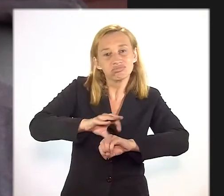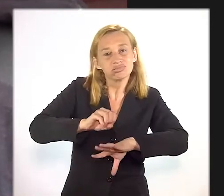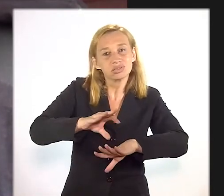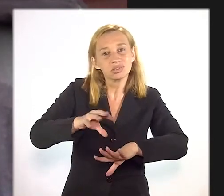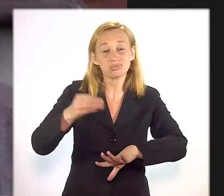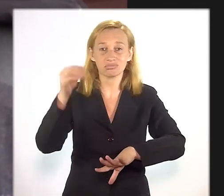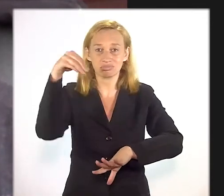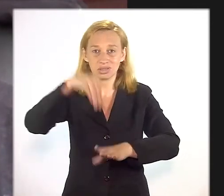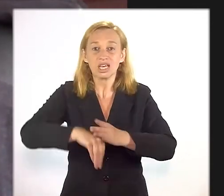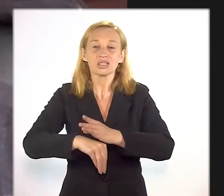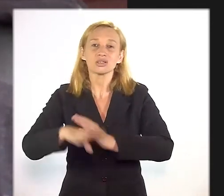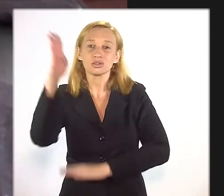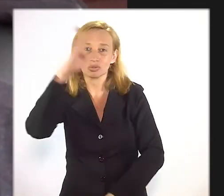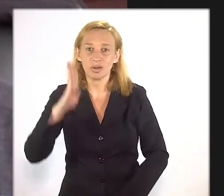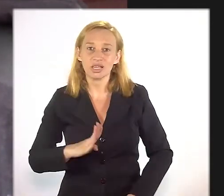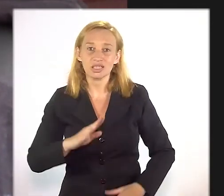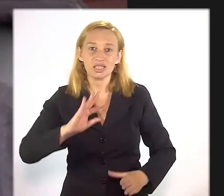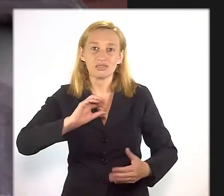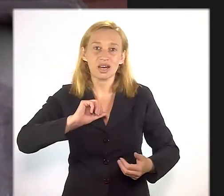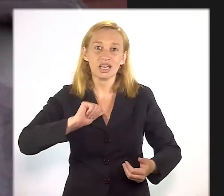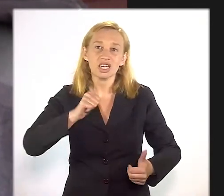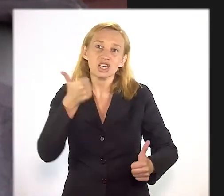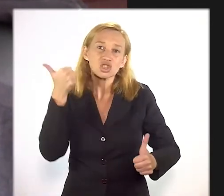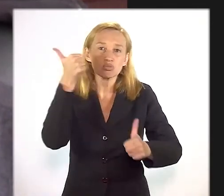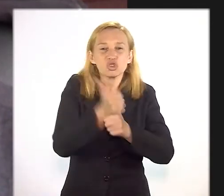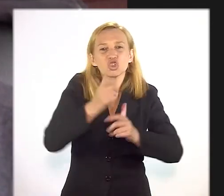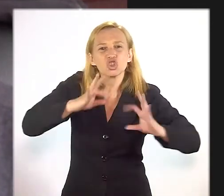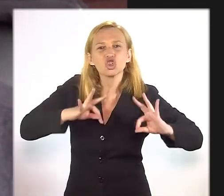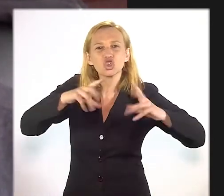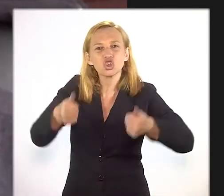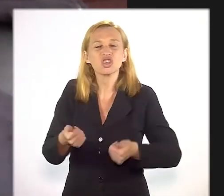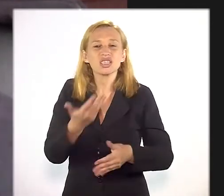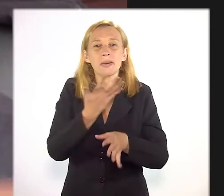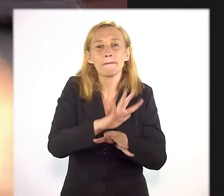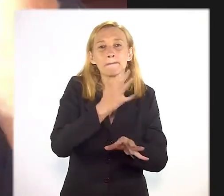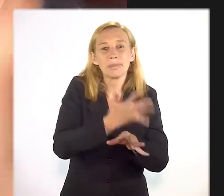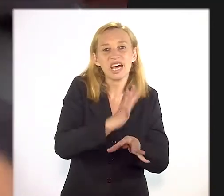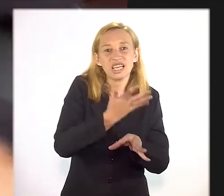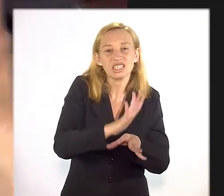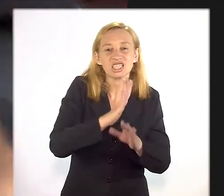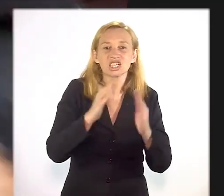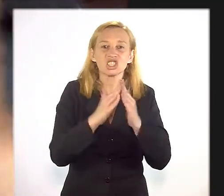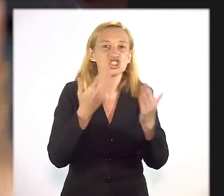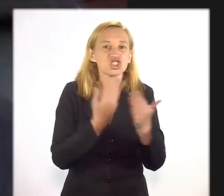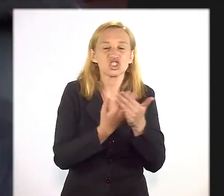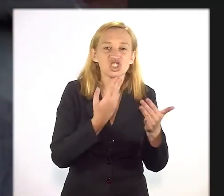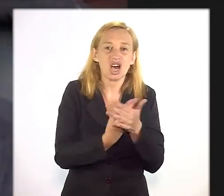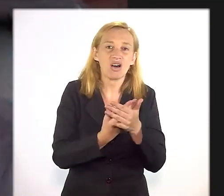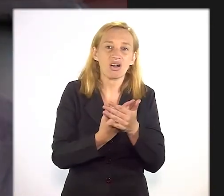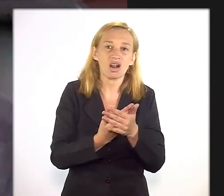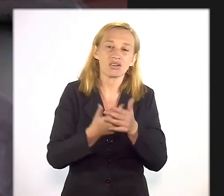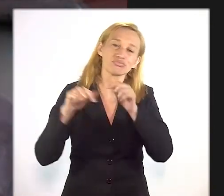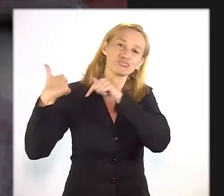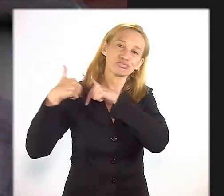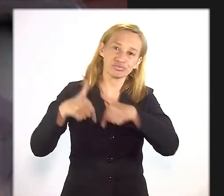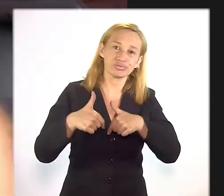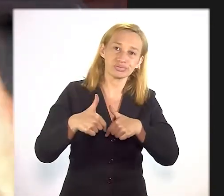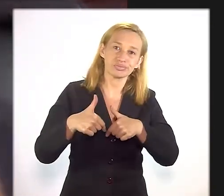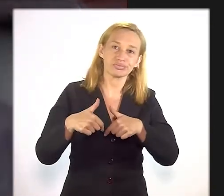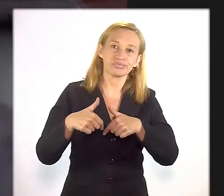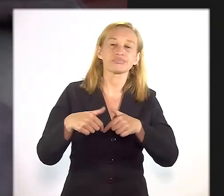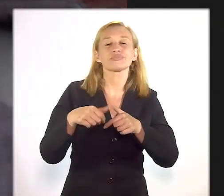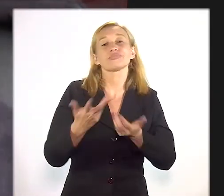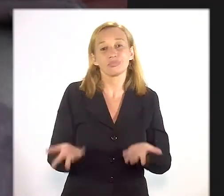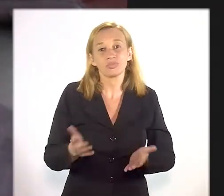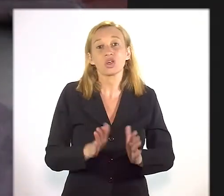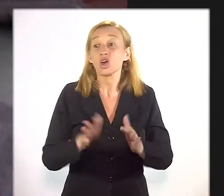educação que está no Brasil vai substituir toda essa prática de aula, de turma e tudo mais, que não faz sentido nenhum desde o final do